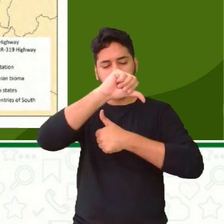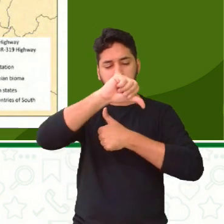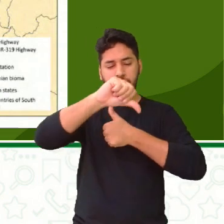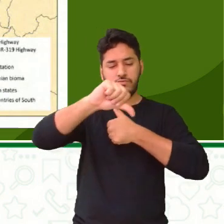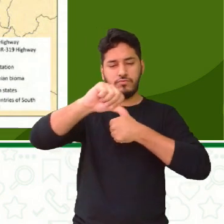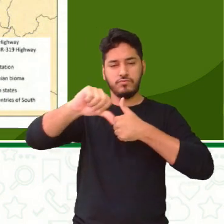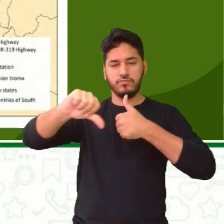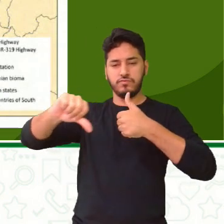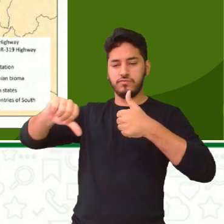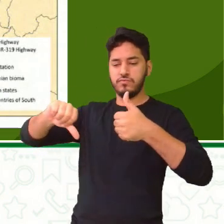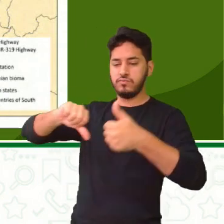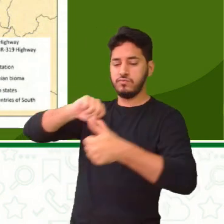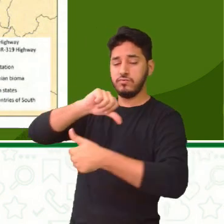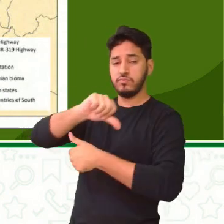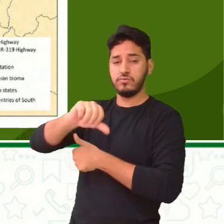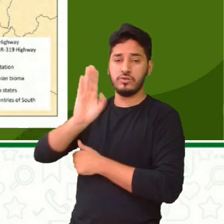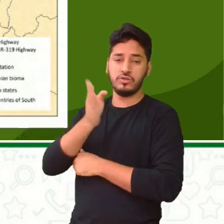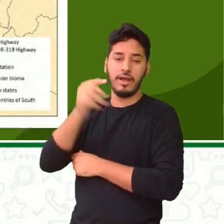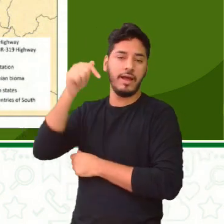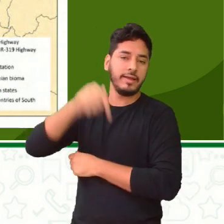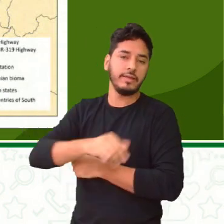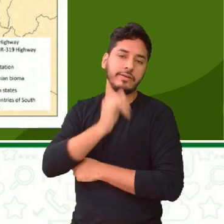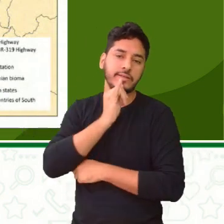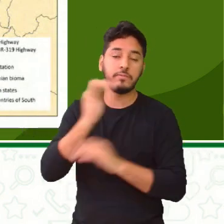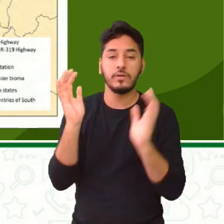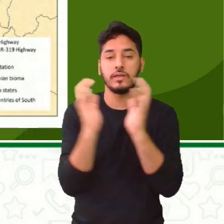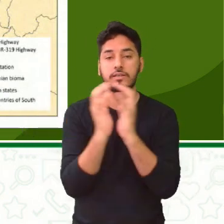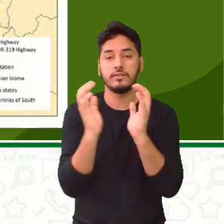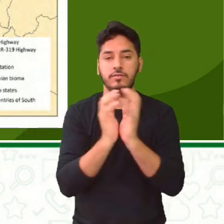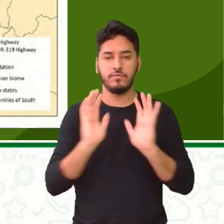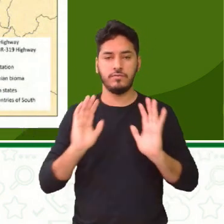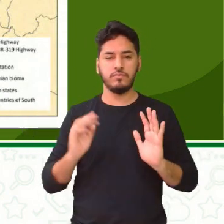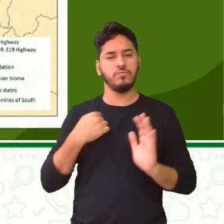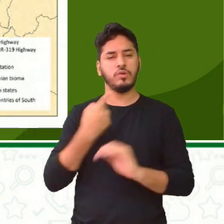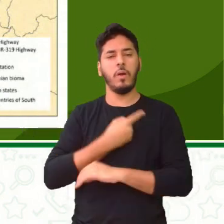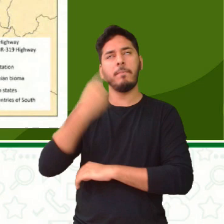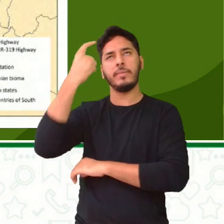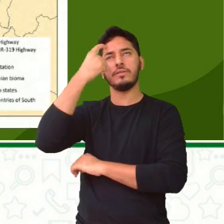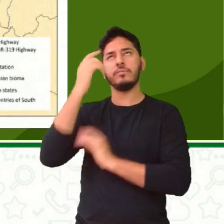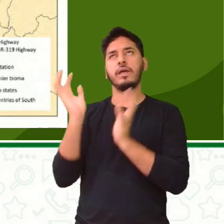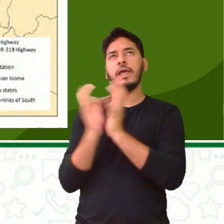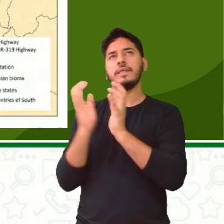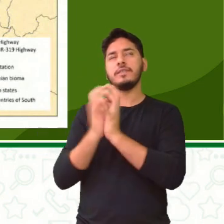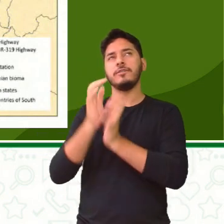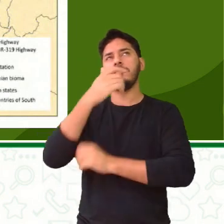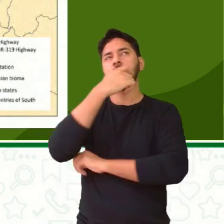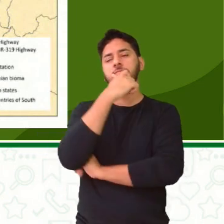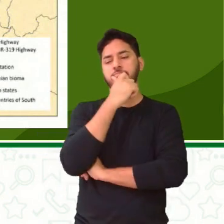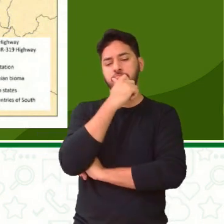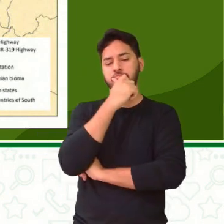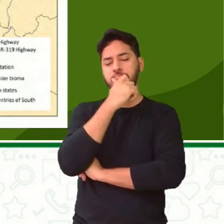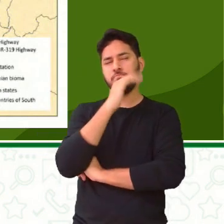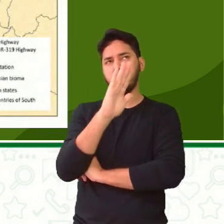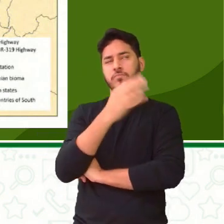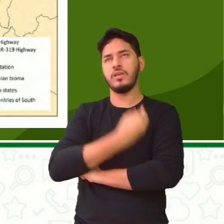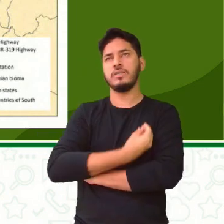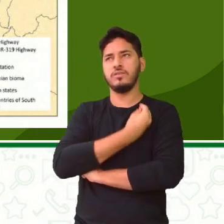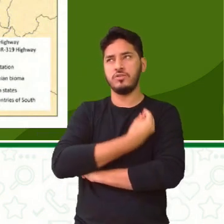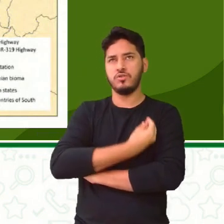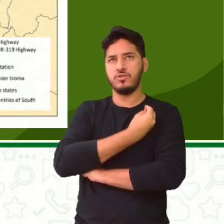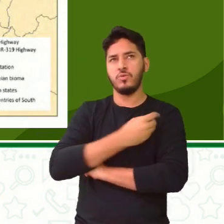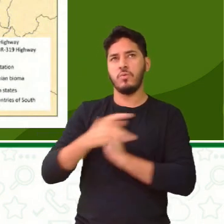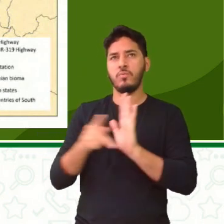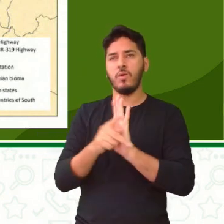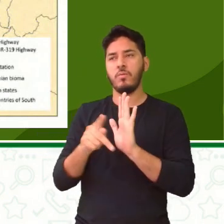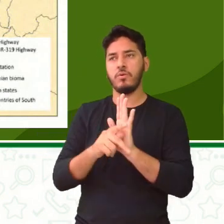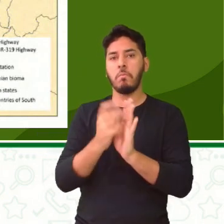feitas, né, que já foram feitas aqui, por exemplo, em Recife. Quando a gente pensa em Recife, a gente pensa que existiu aqui uma grande extensão de